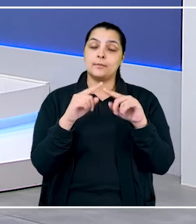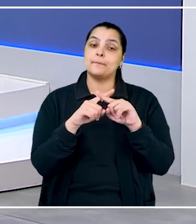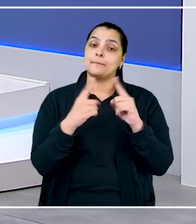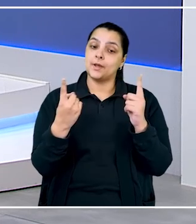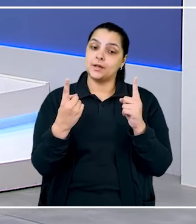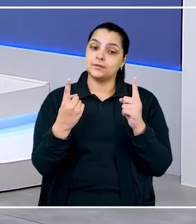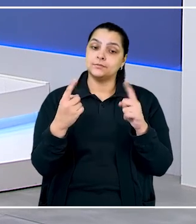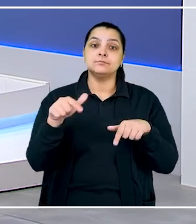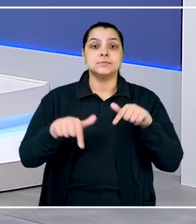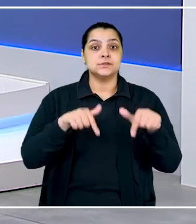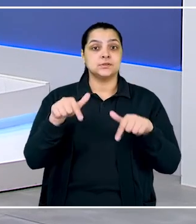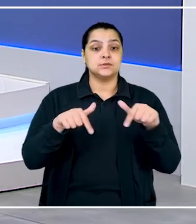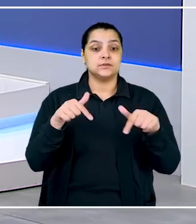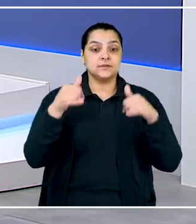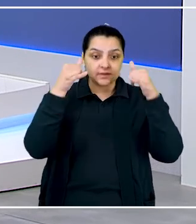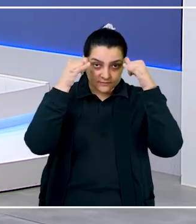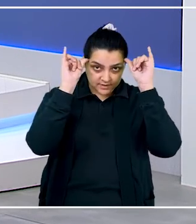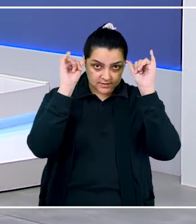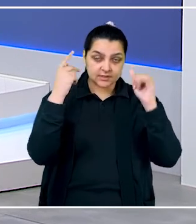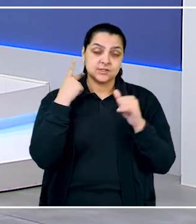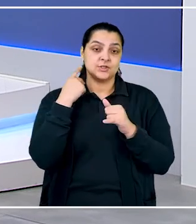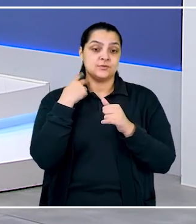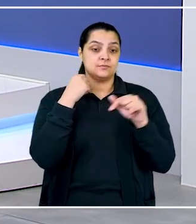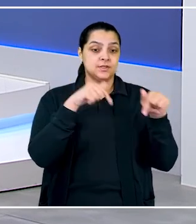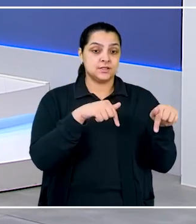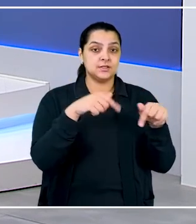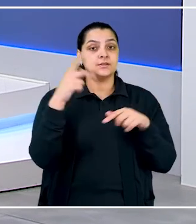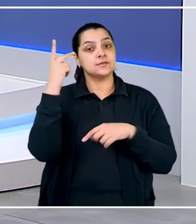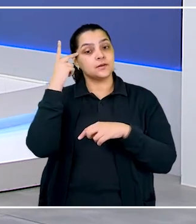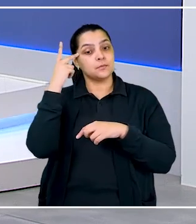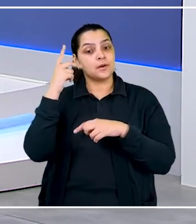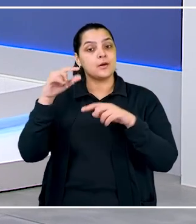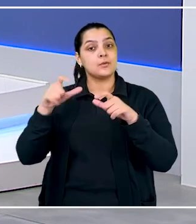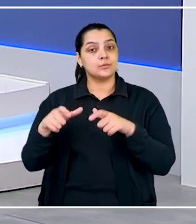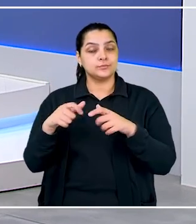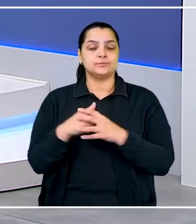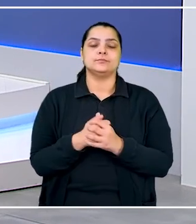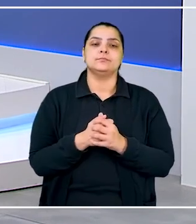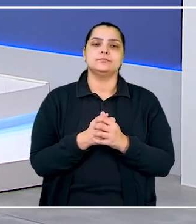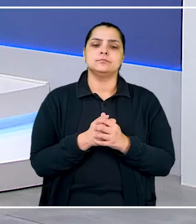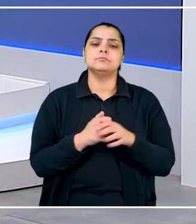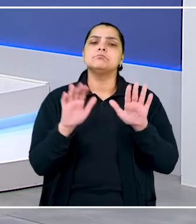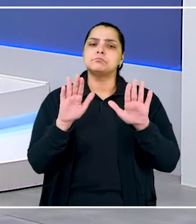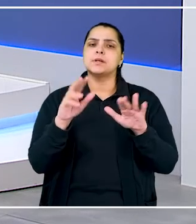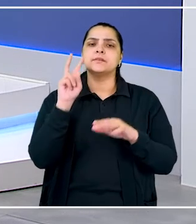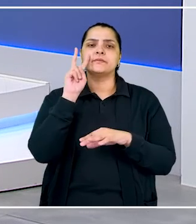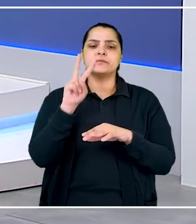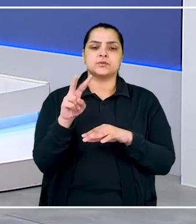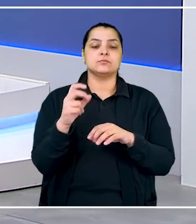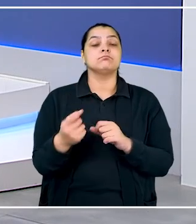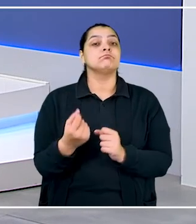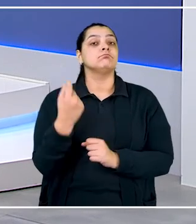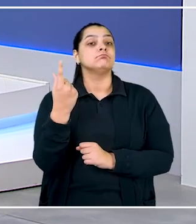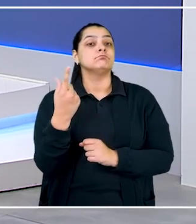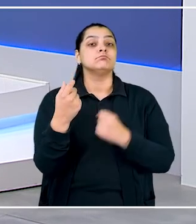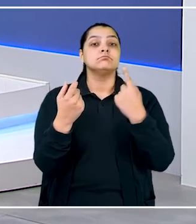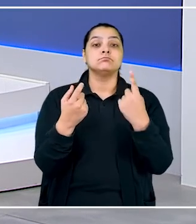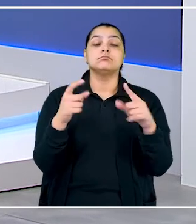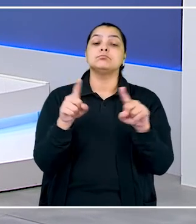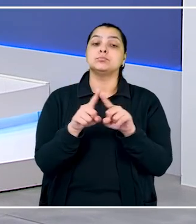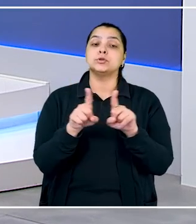reside, mesmo tendo prestado serviços em fazendas de Minas Gerais e de São Paulo. A decisão levou em conta a situação excepcional